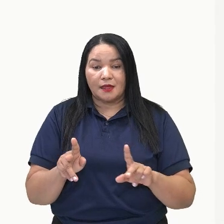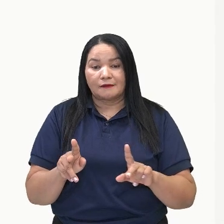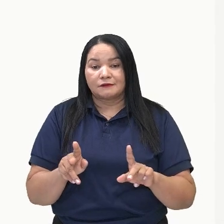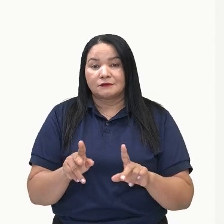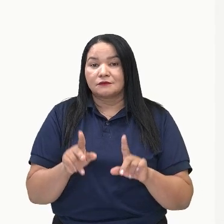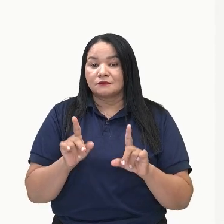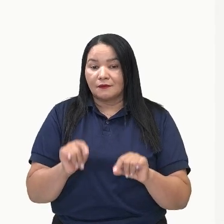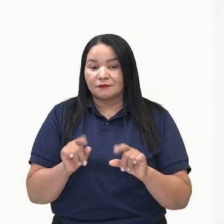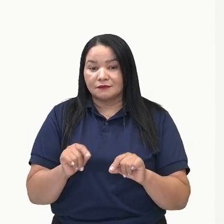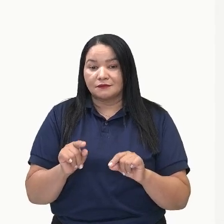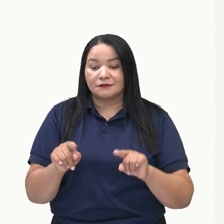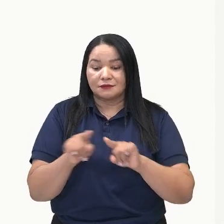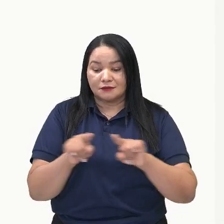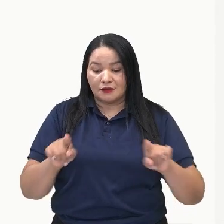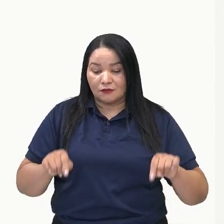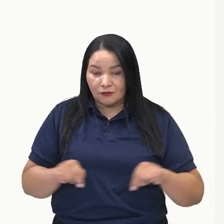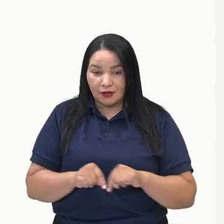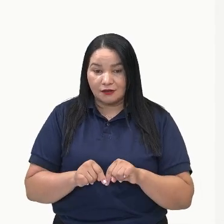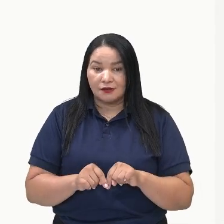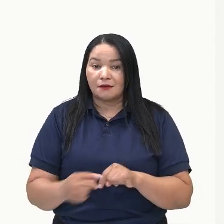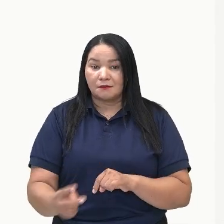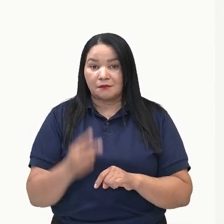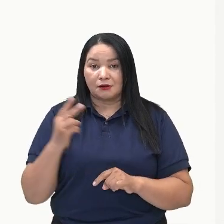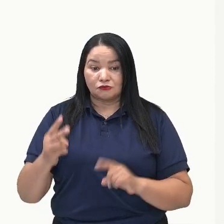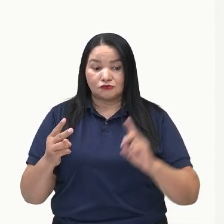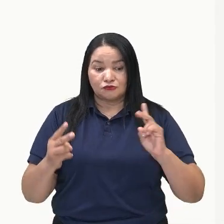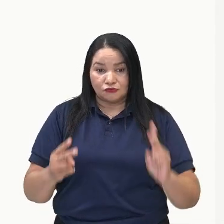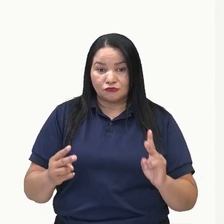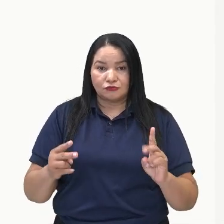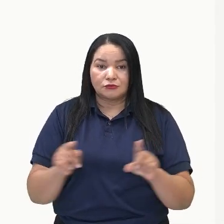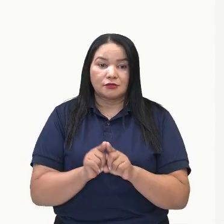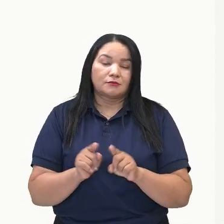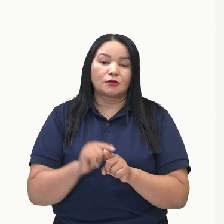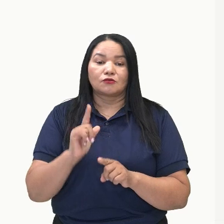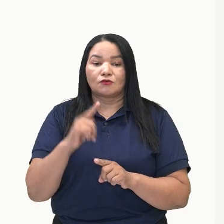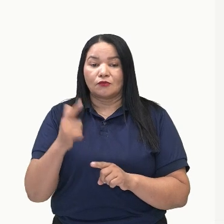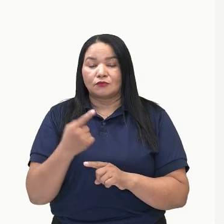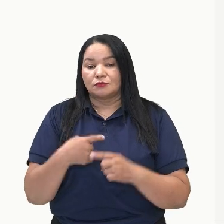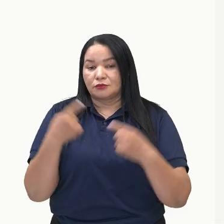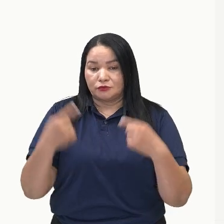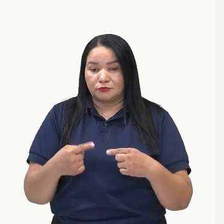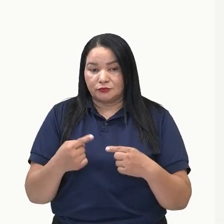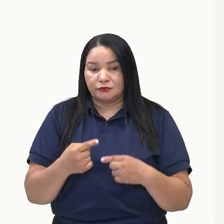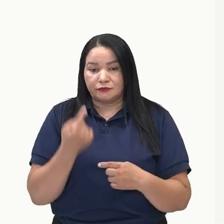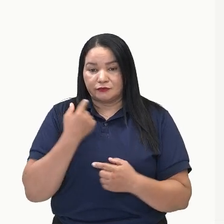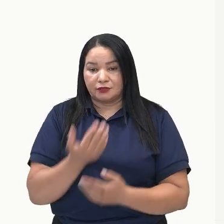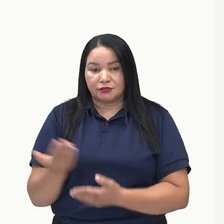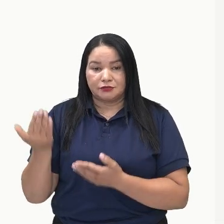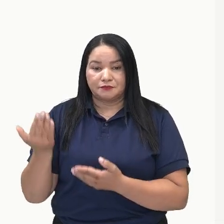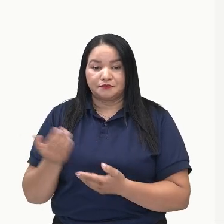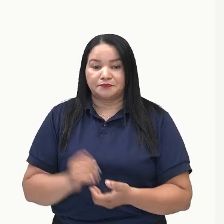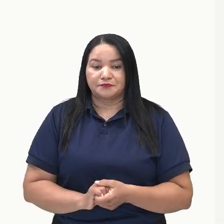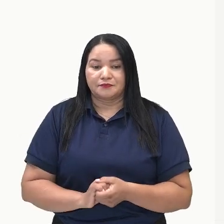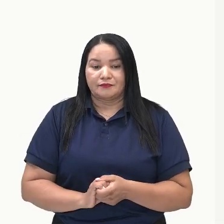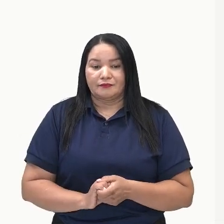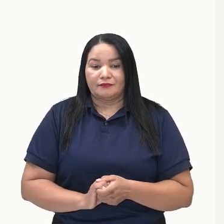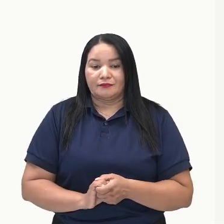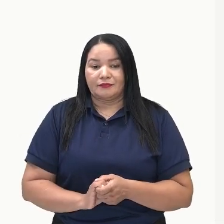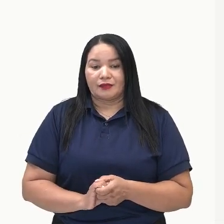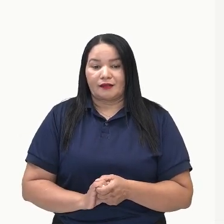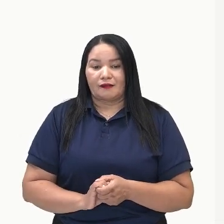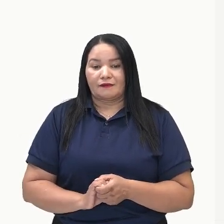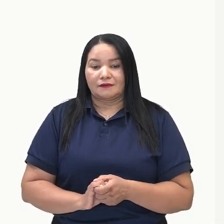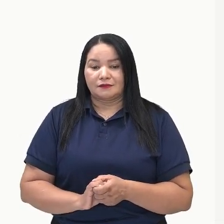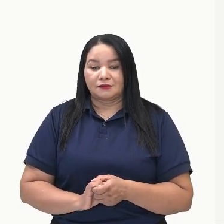da quadra para duplas e para o jogo single, tá bom? Olha, tá aqui a quadra para o single, ela vem